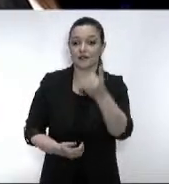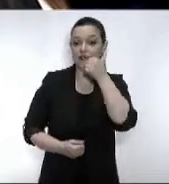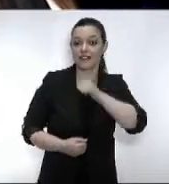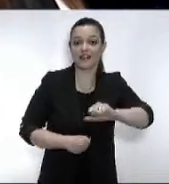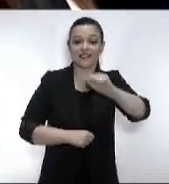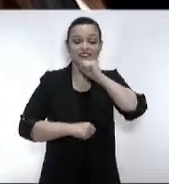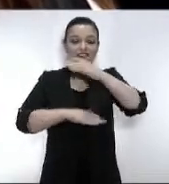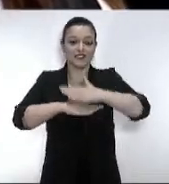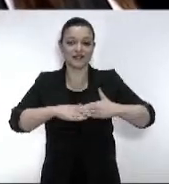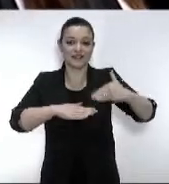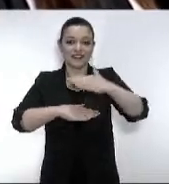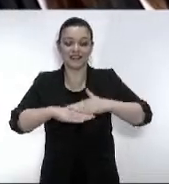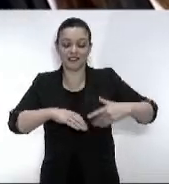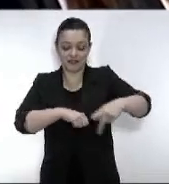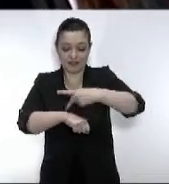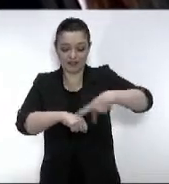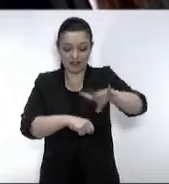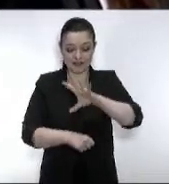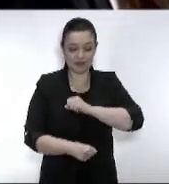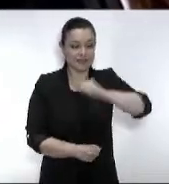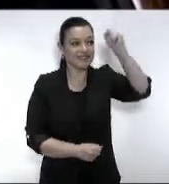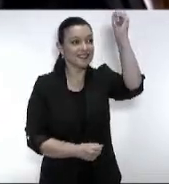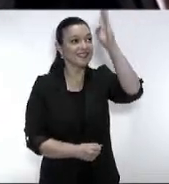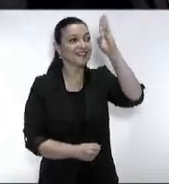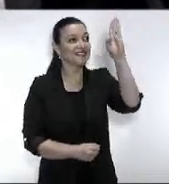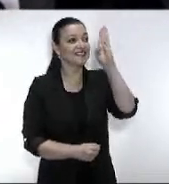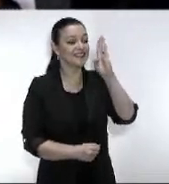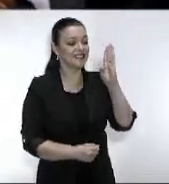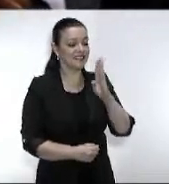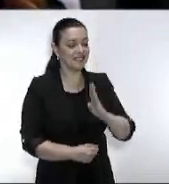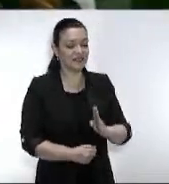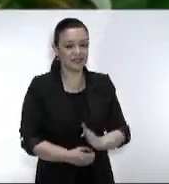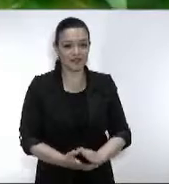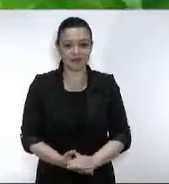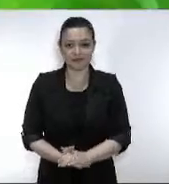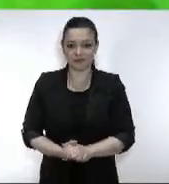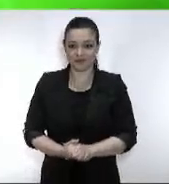das mães gentil, pátria amada, Brasil.